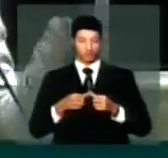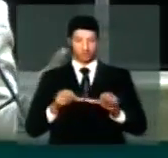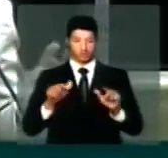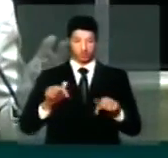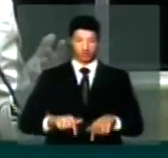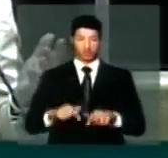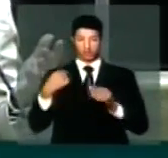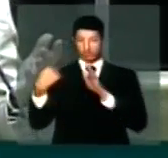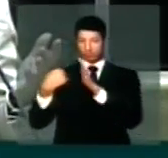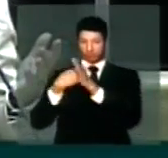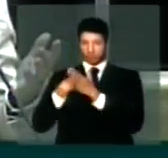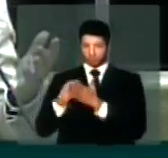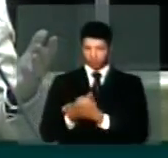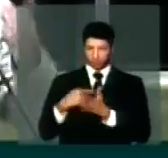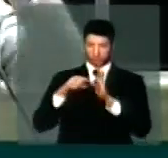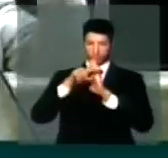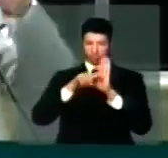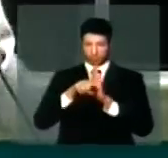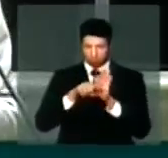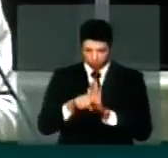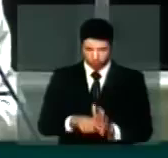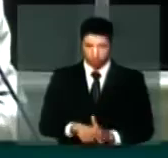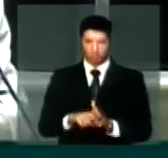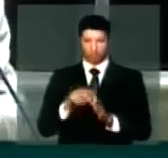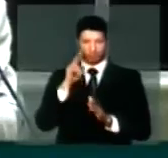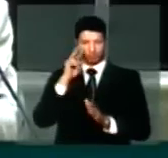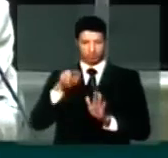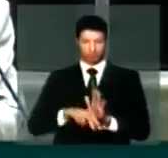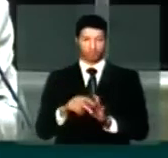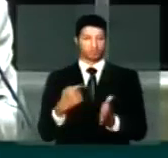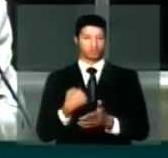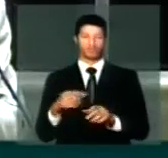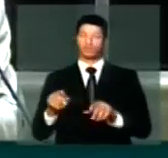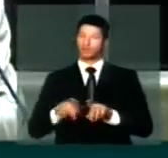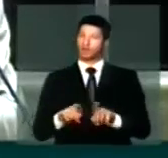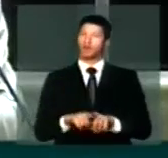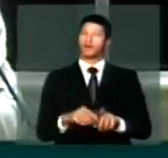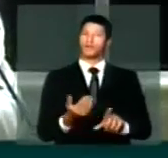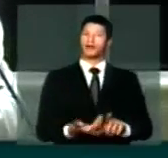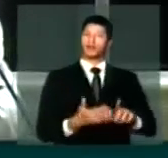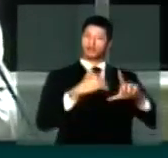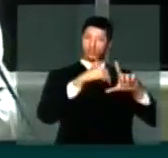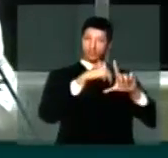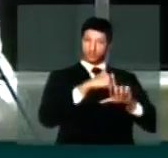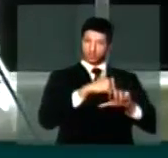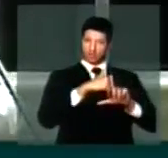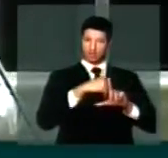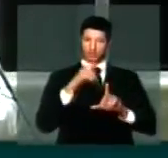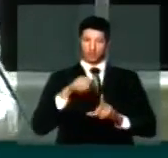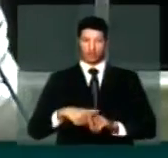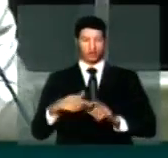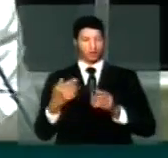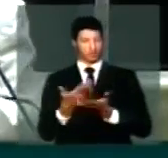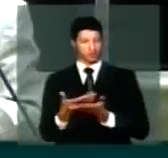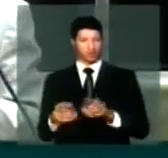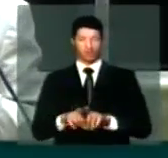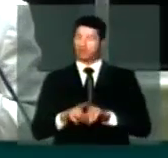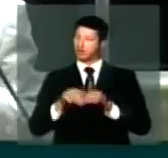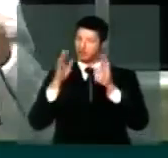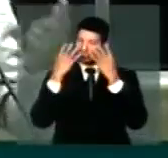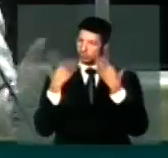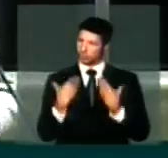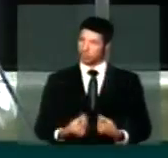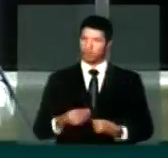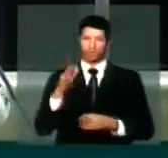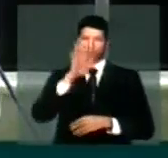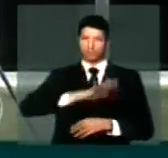sendo investigados. Isso vale para o Senado também. Eu creio que é uma medida profilática e